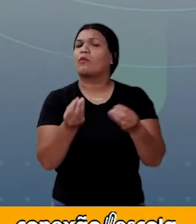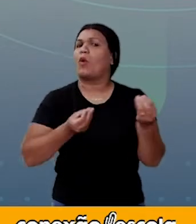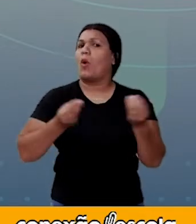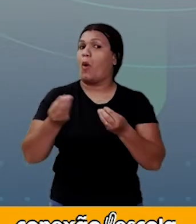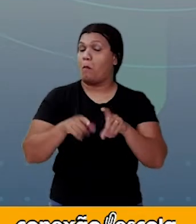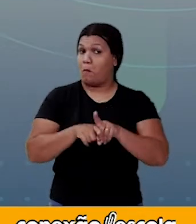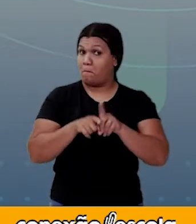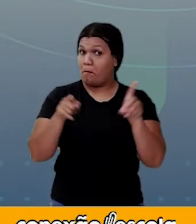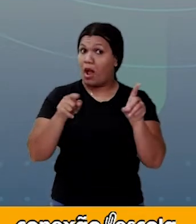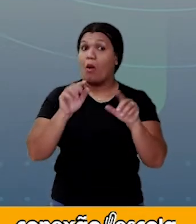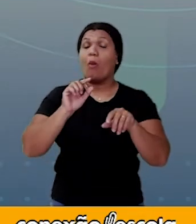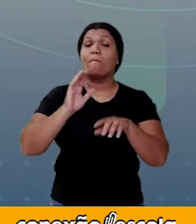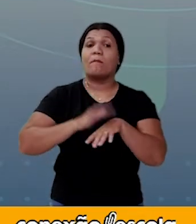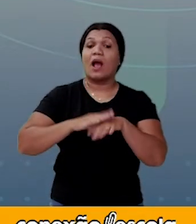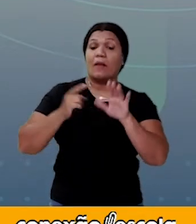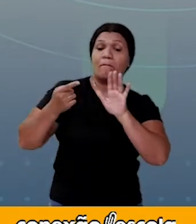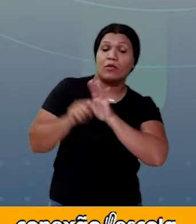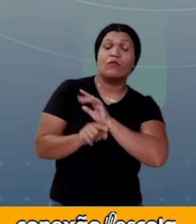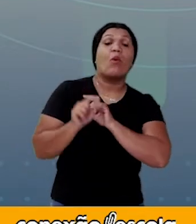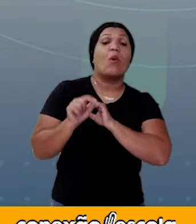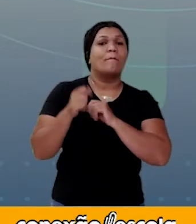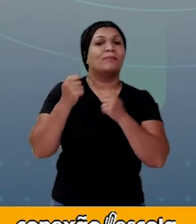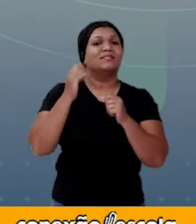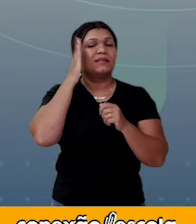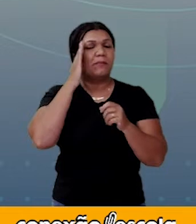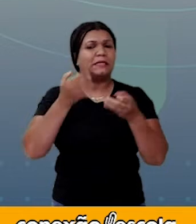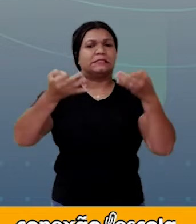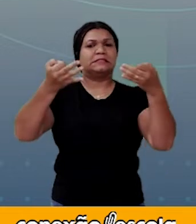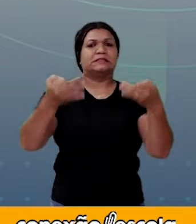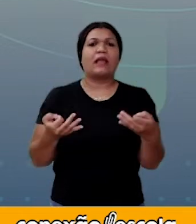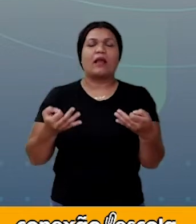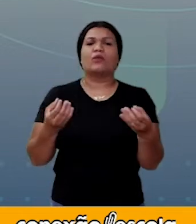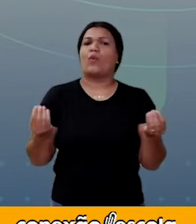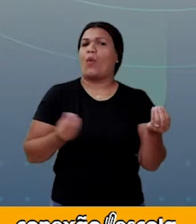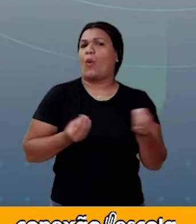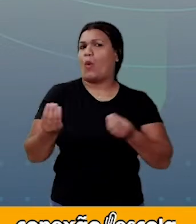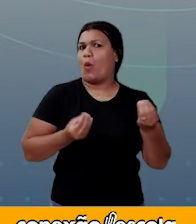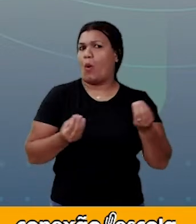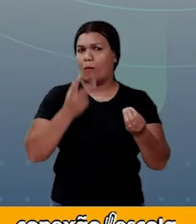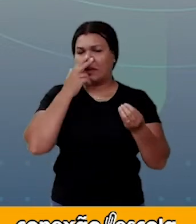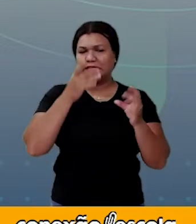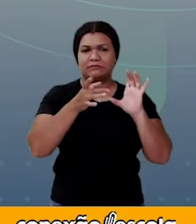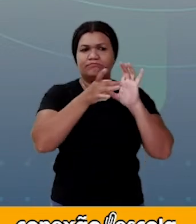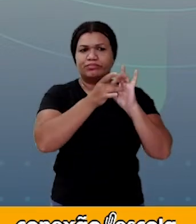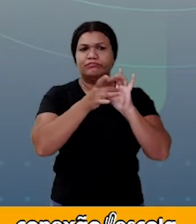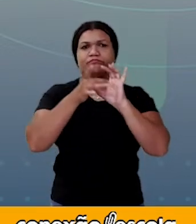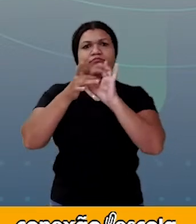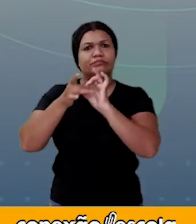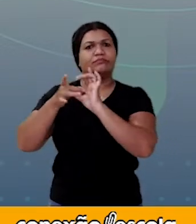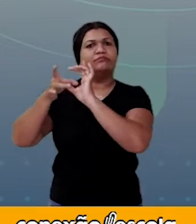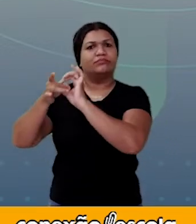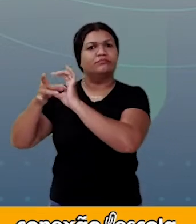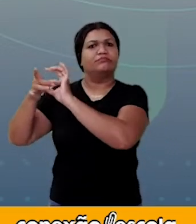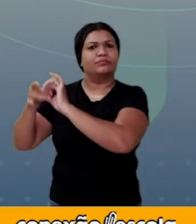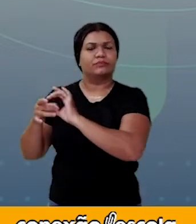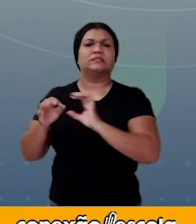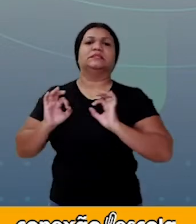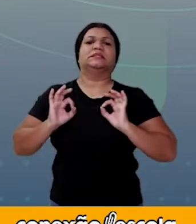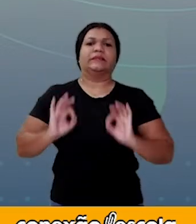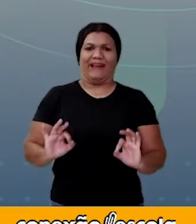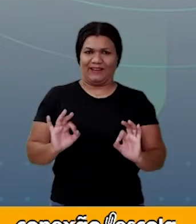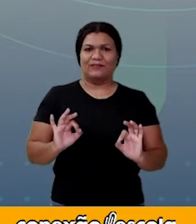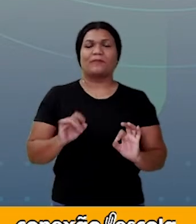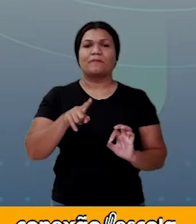preciso entender como articular essas informações, ou seja, como ligar uma informação à outra, fazendo com